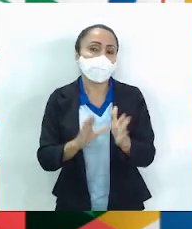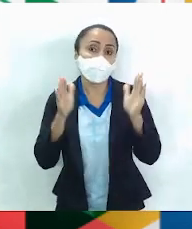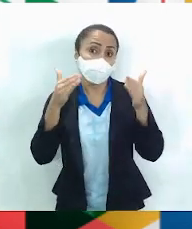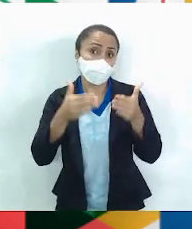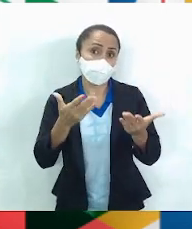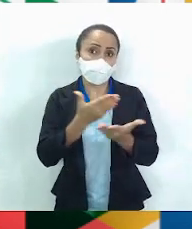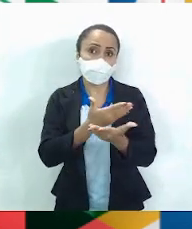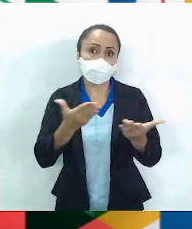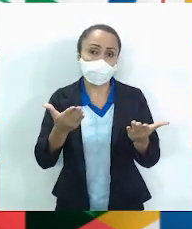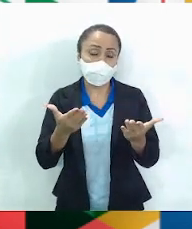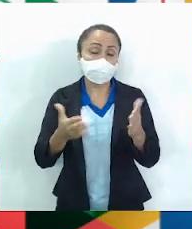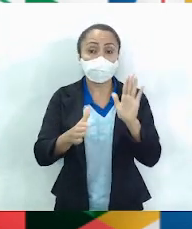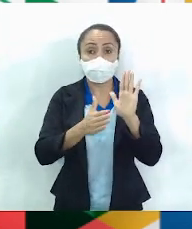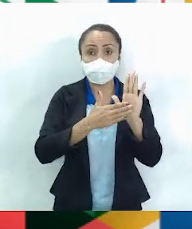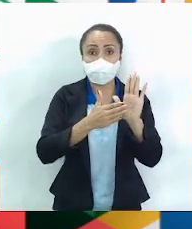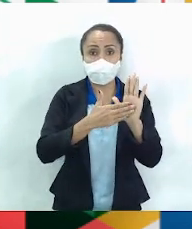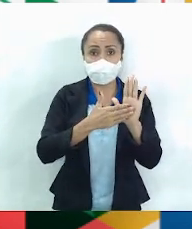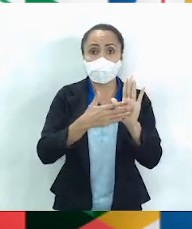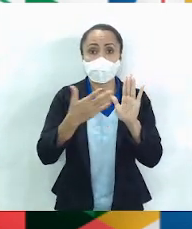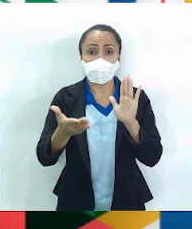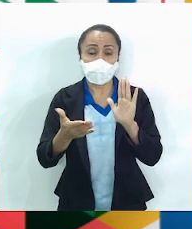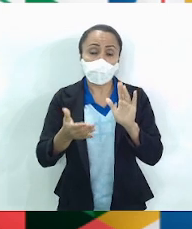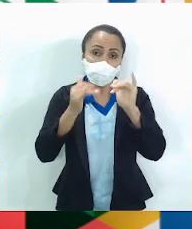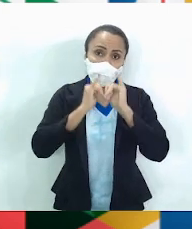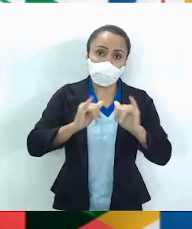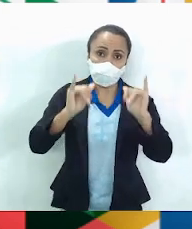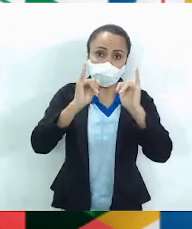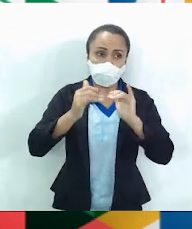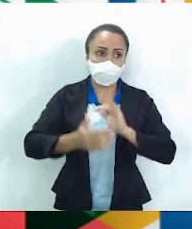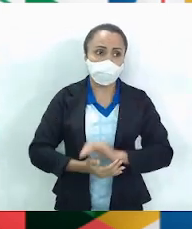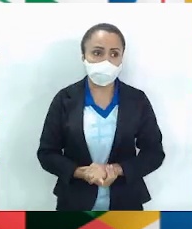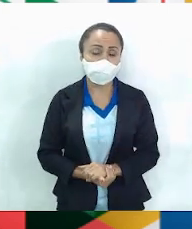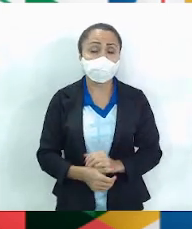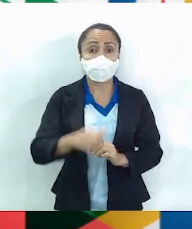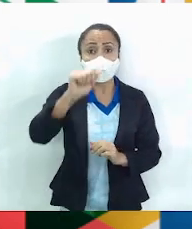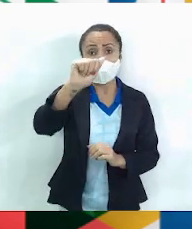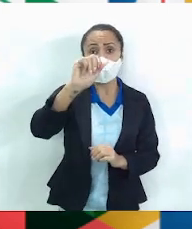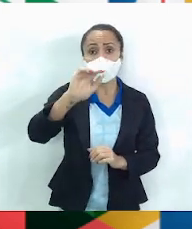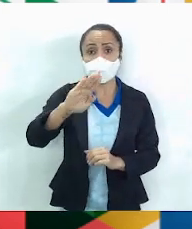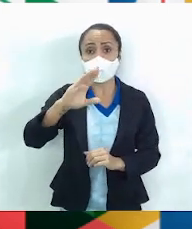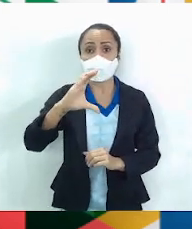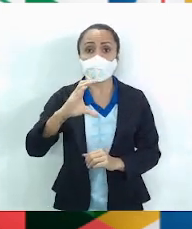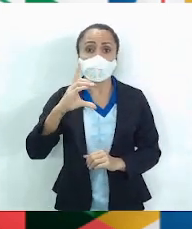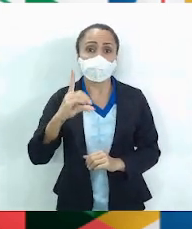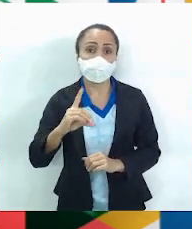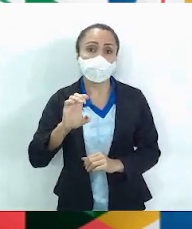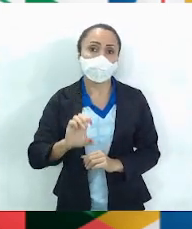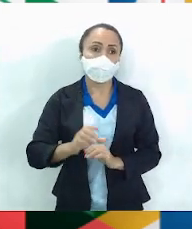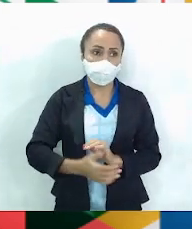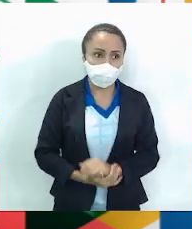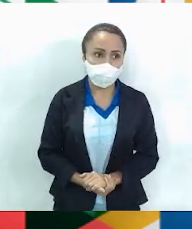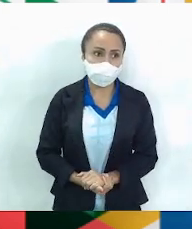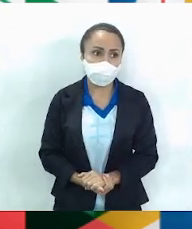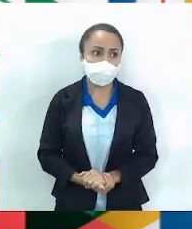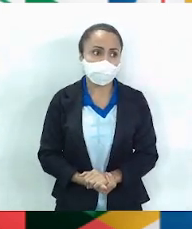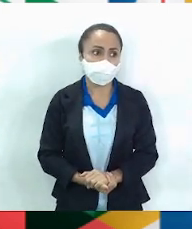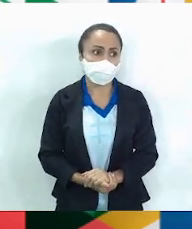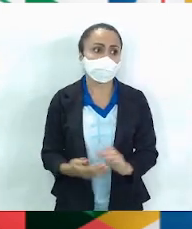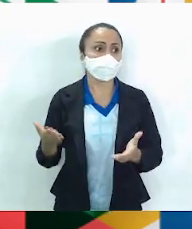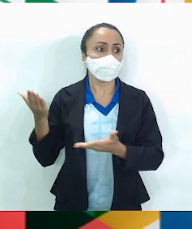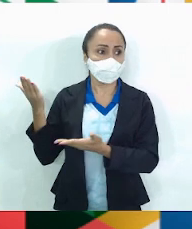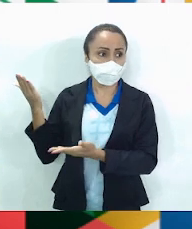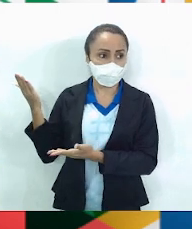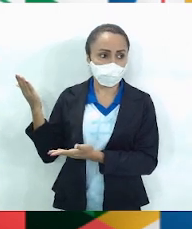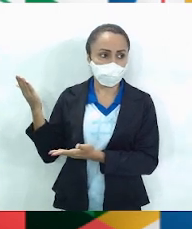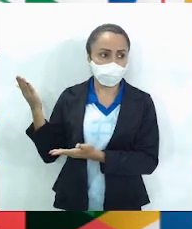à questão proposta no enunciado? A, B, C, D ou E,